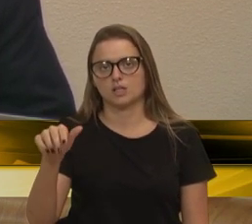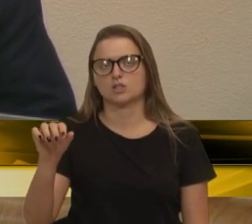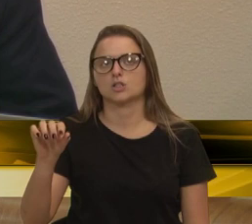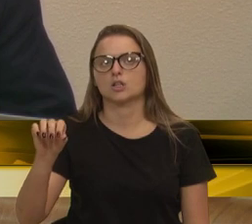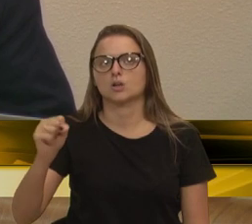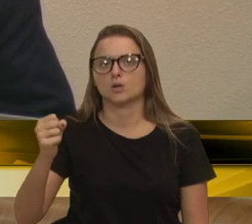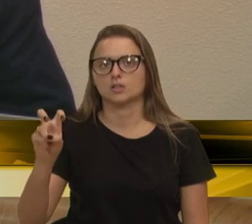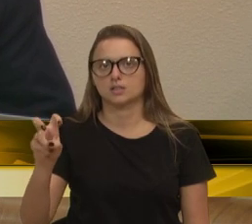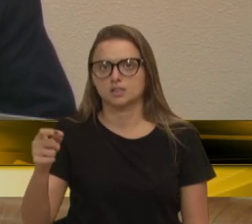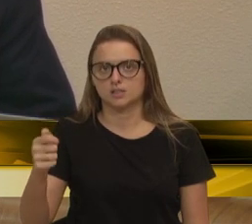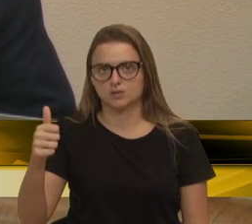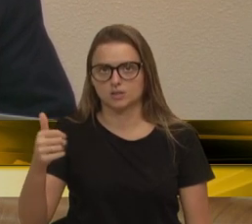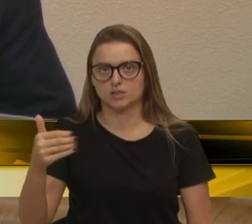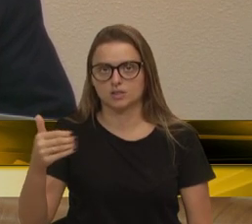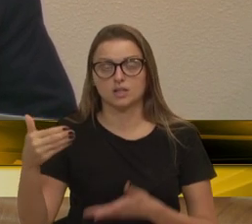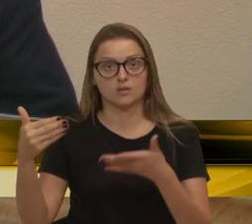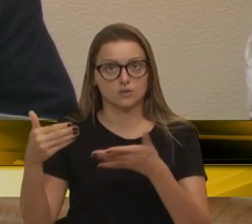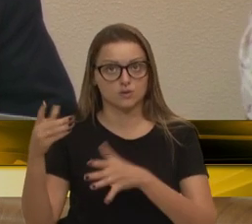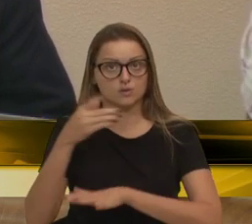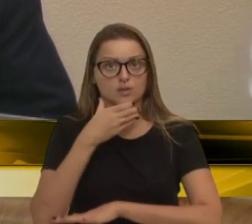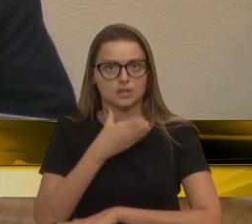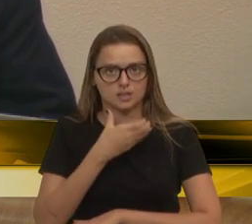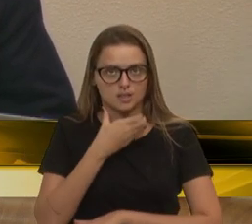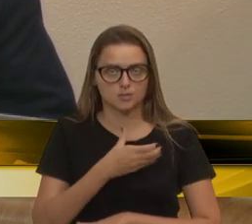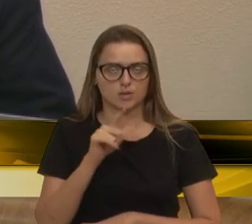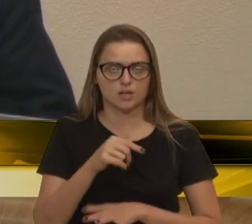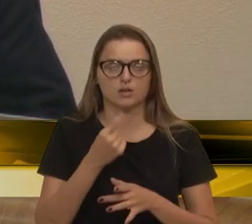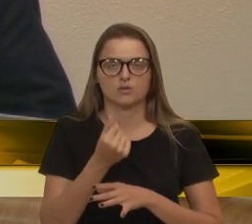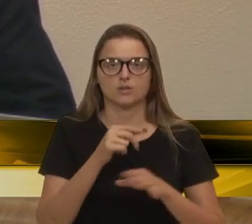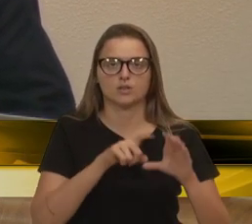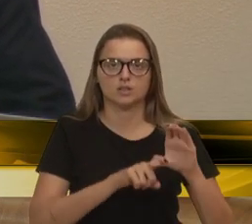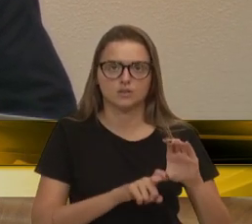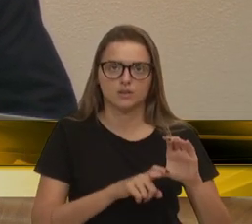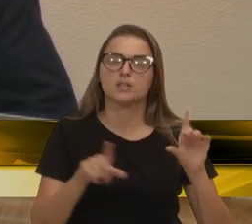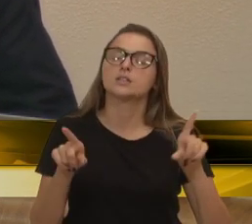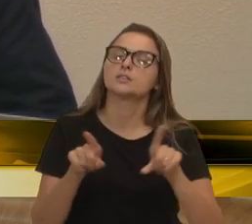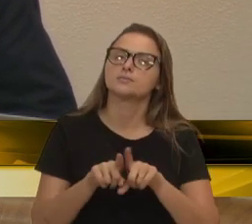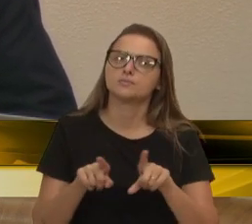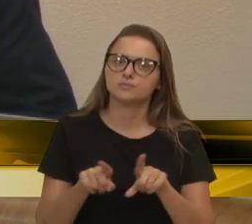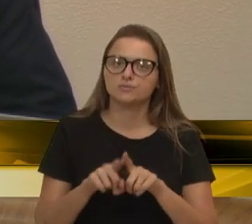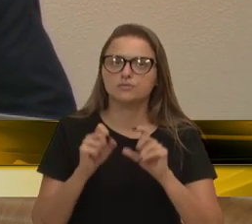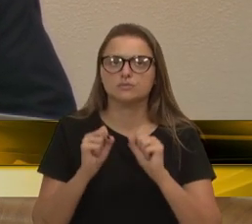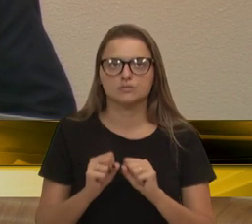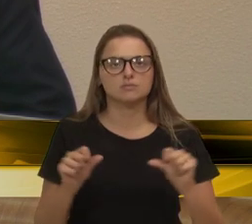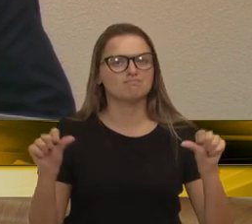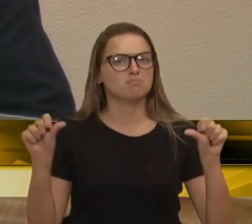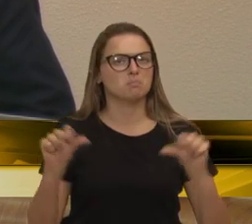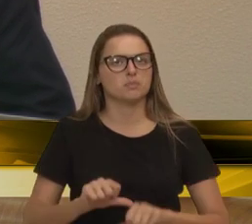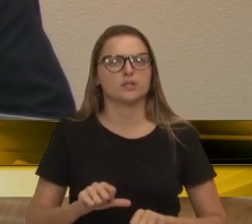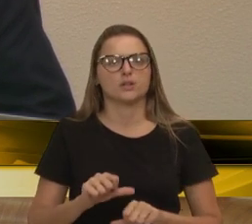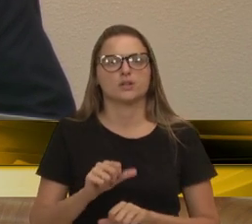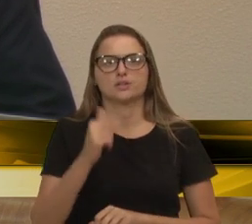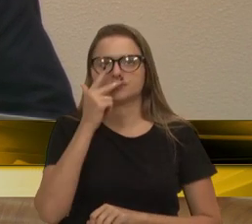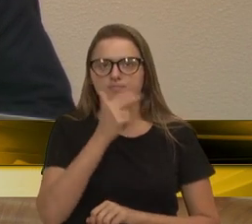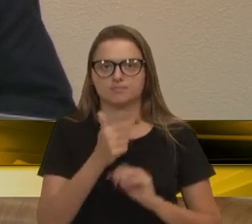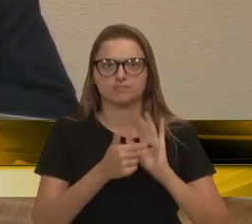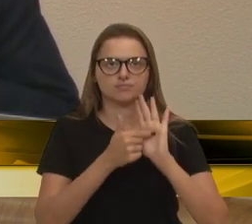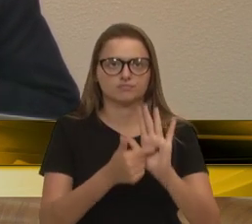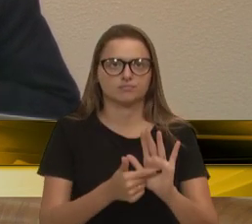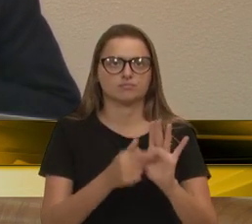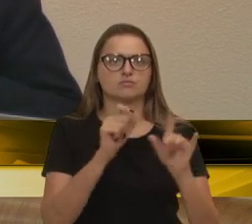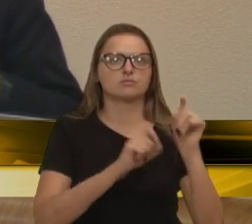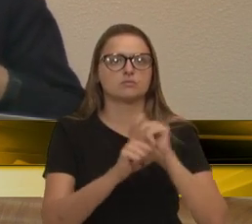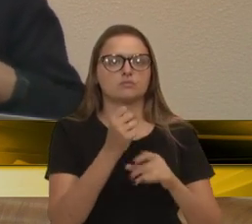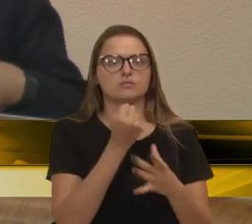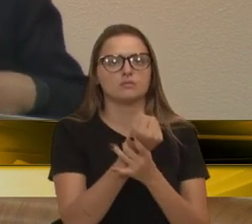414.231.857,85 nesta data. E, lamentavelmente, pode ser ainda pior, como referido acima. O mandado de segurança